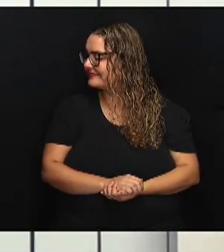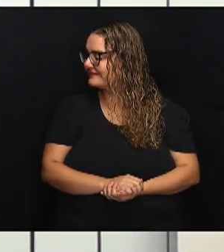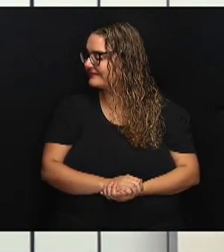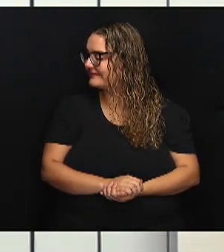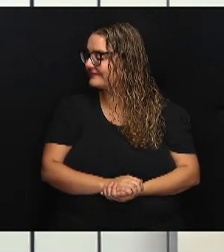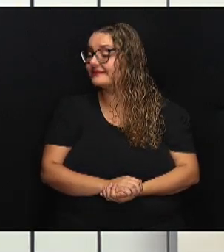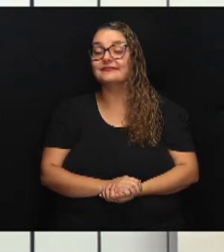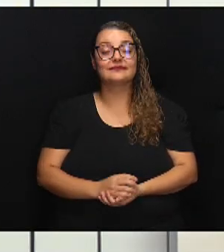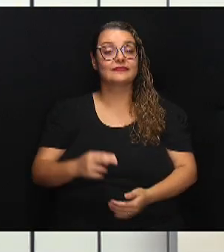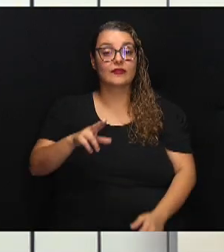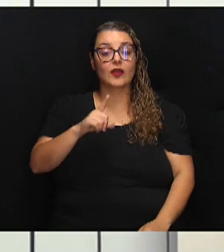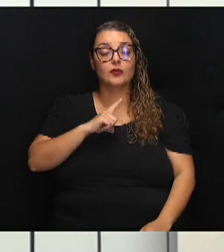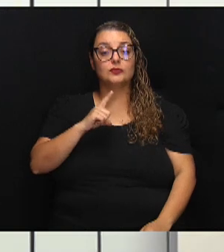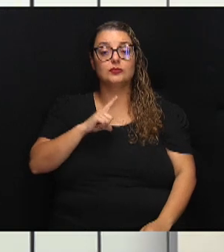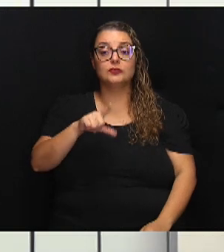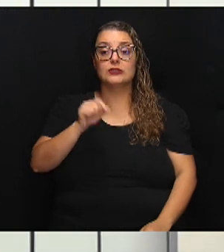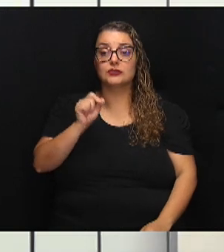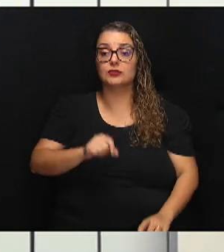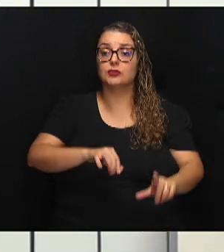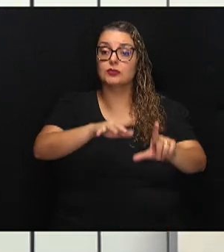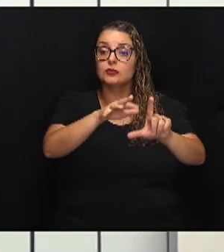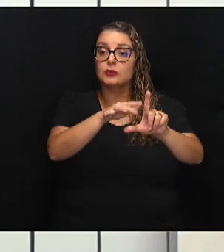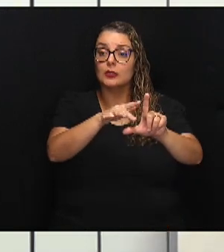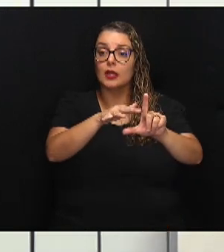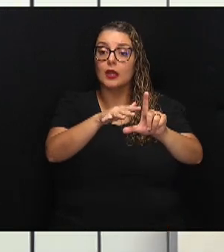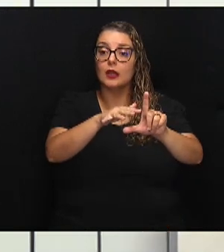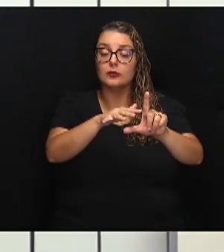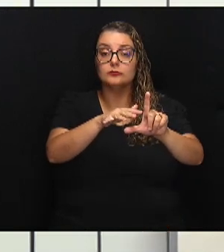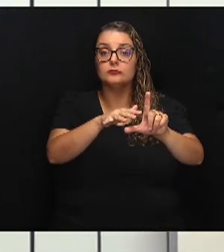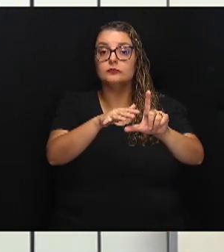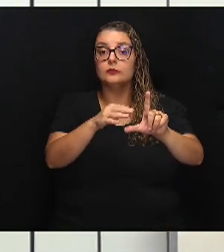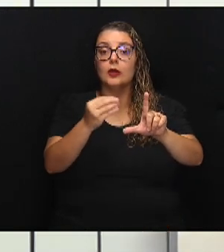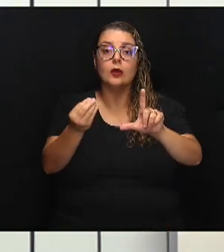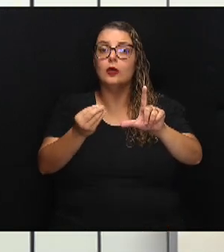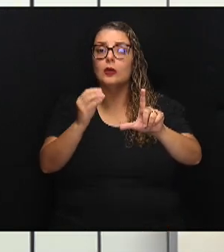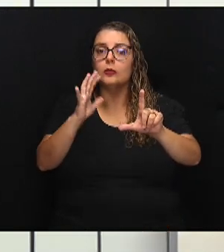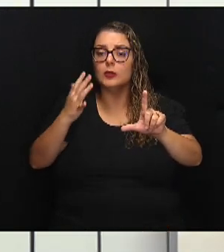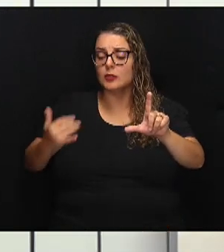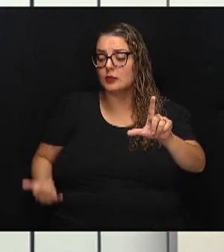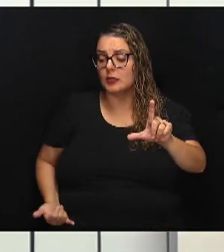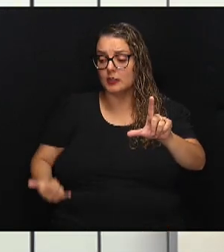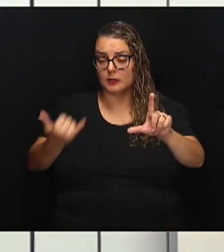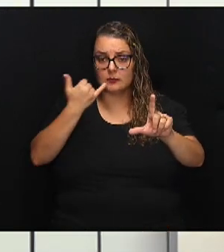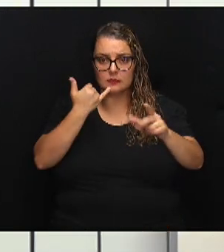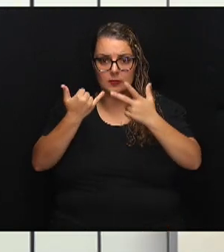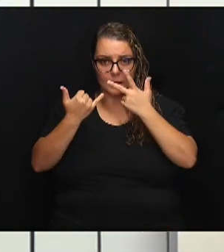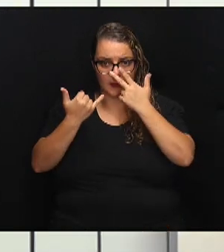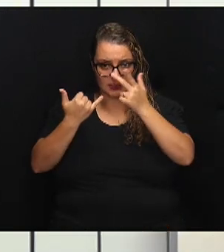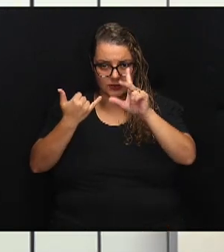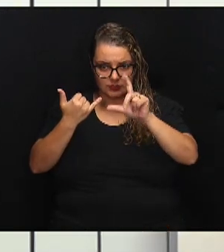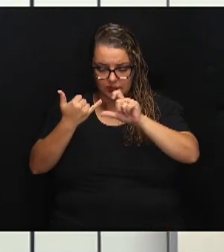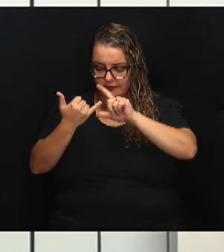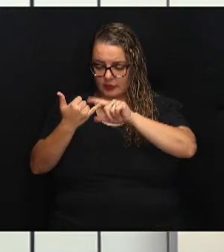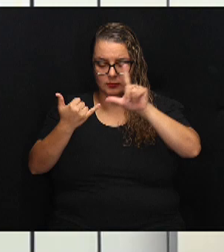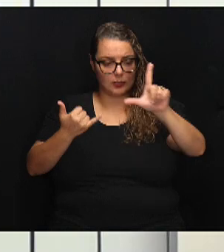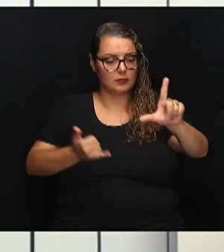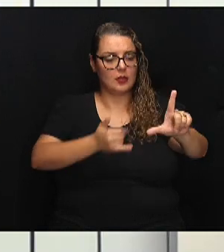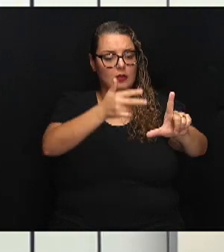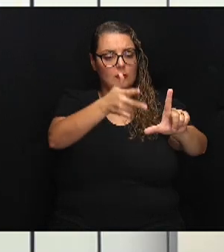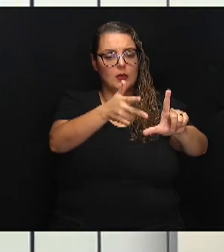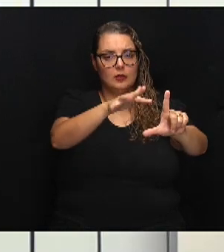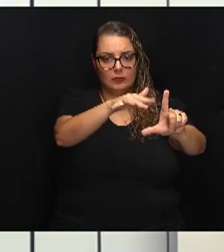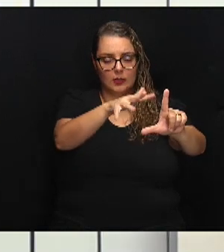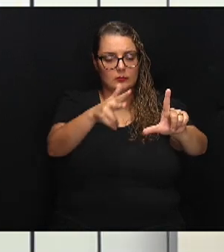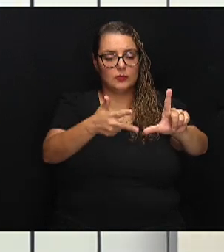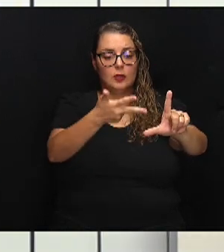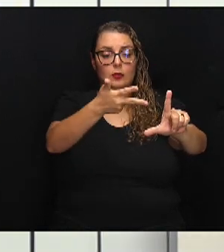978293776. Ou você tem a opção de enviar esta mensagem pelo nosso QR Code. Com a câmera do seu celular apontada para o QR